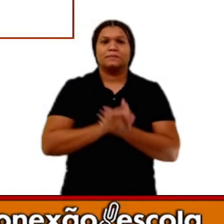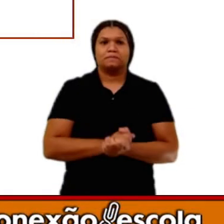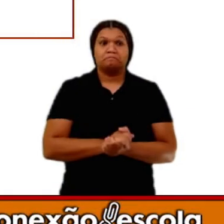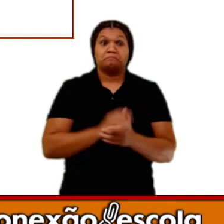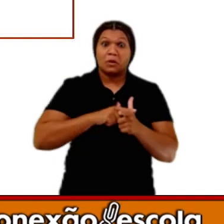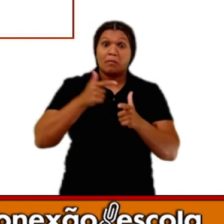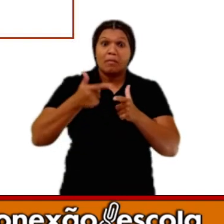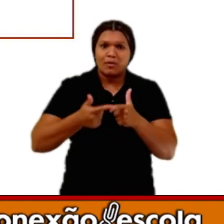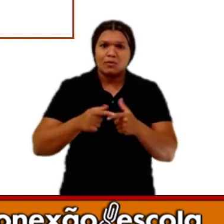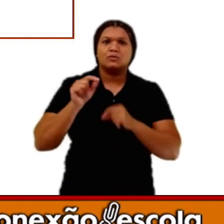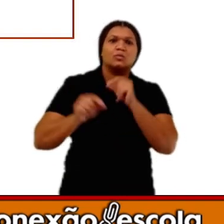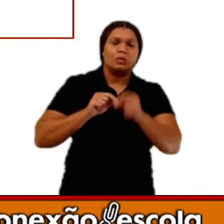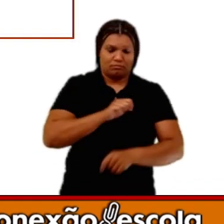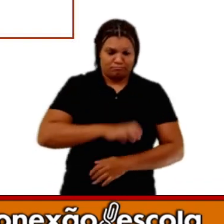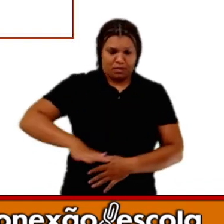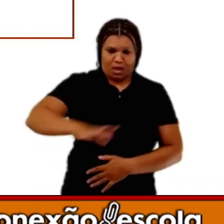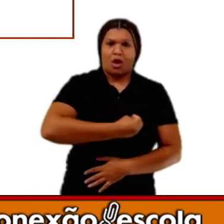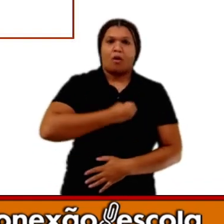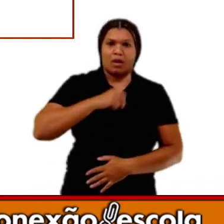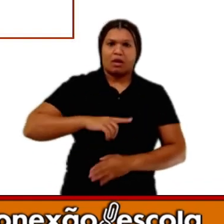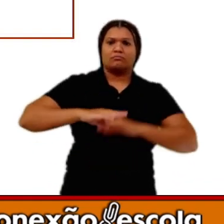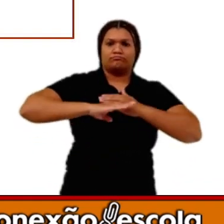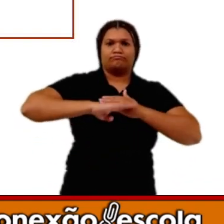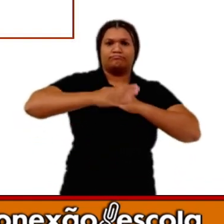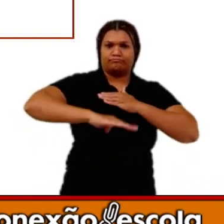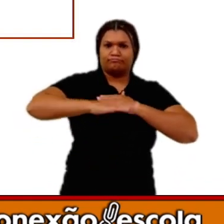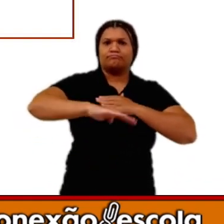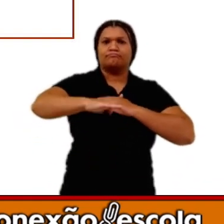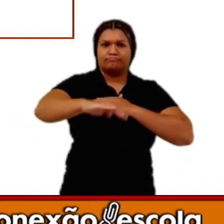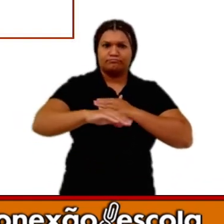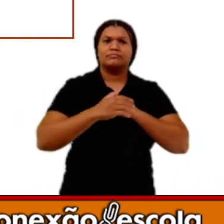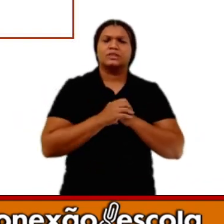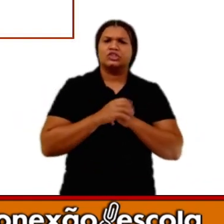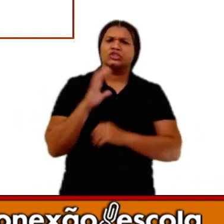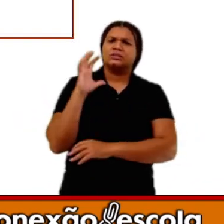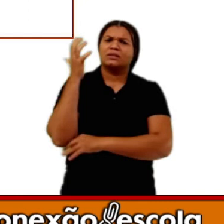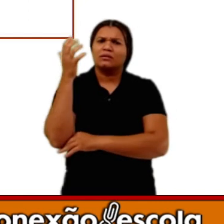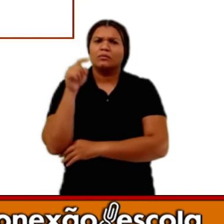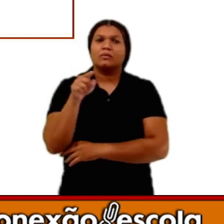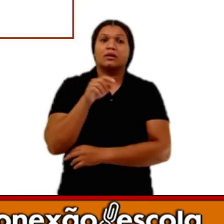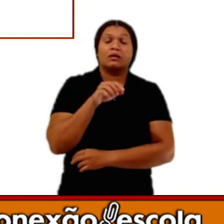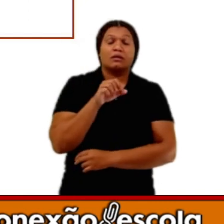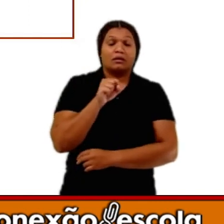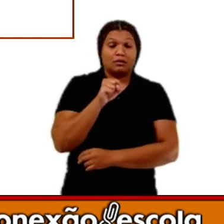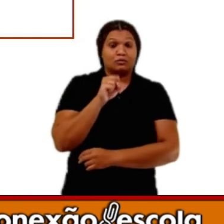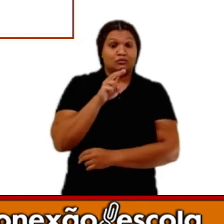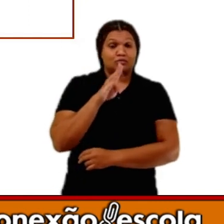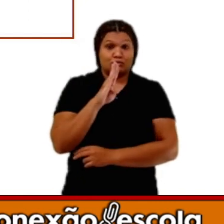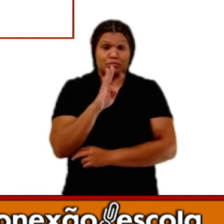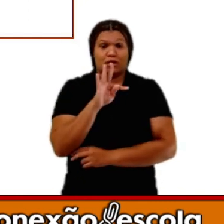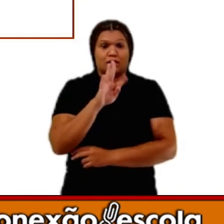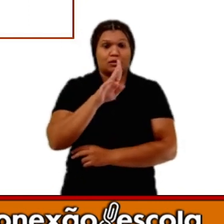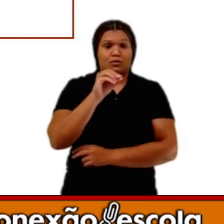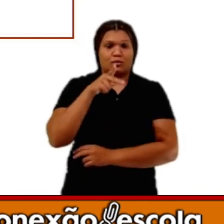vamos ver são os pampas. Os pampas apresentam um clima subtropical e frio. As 4 estações do